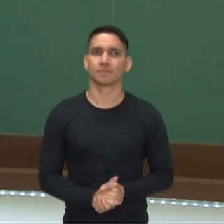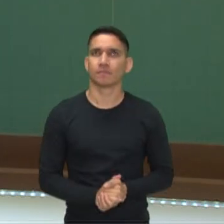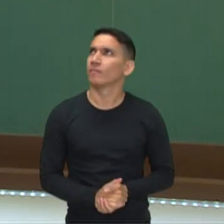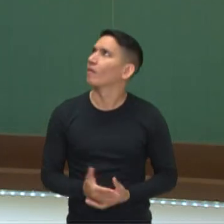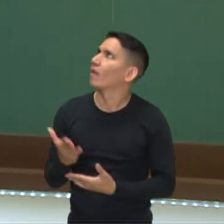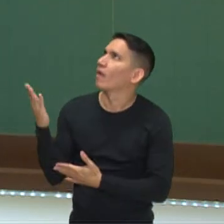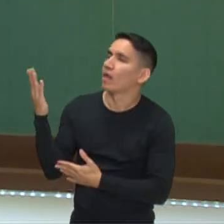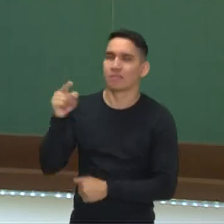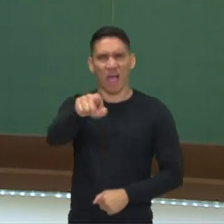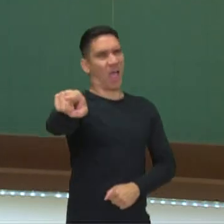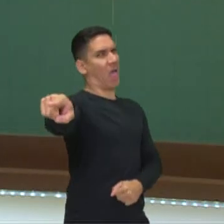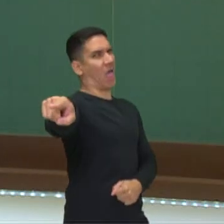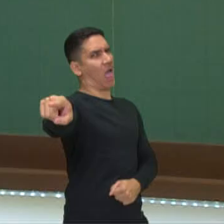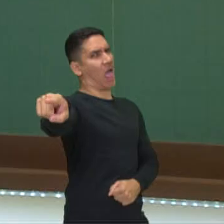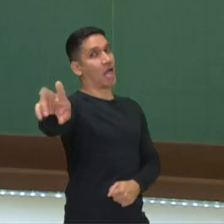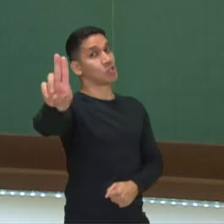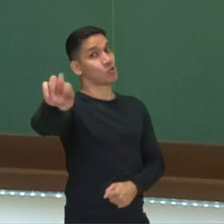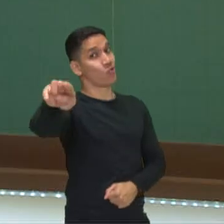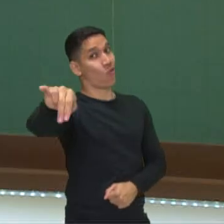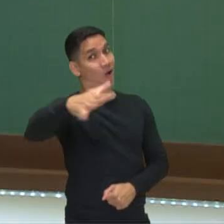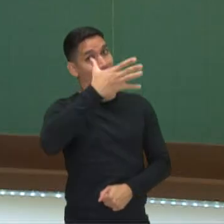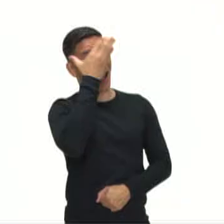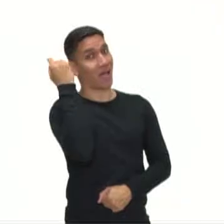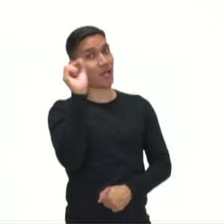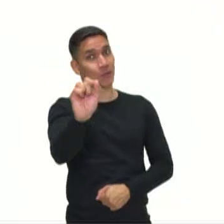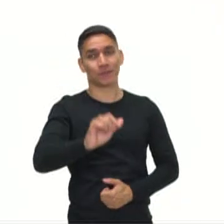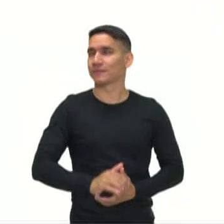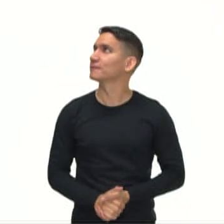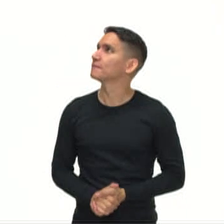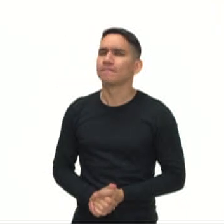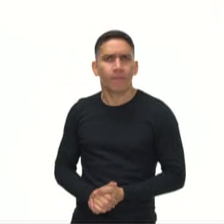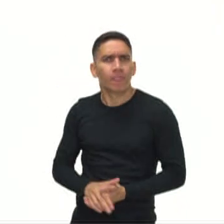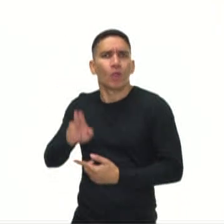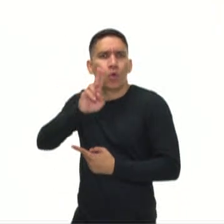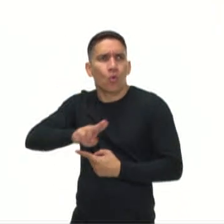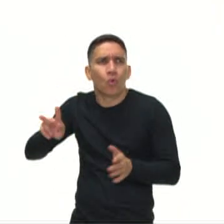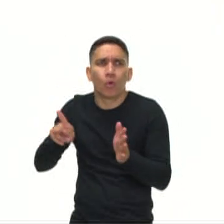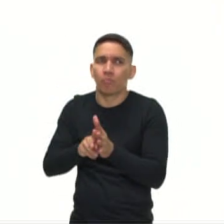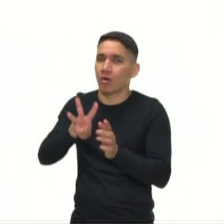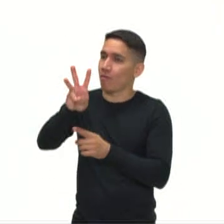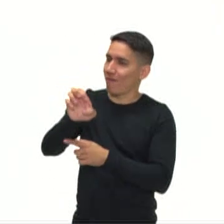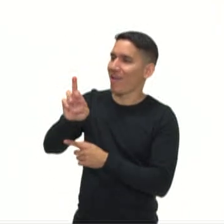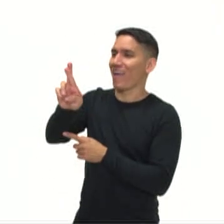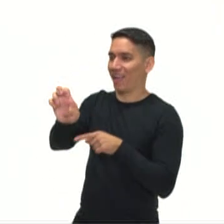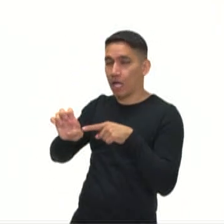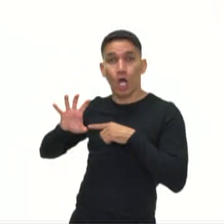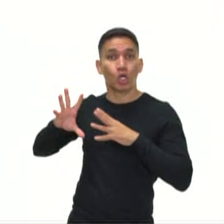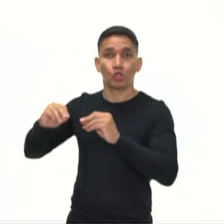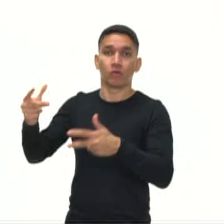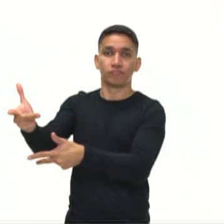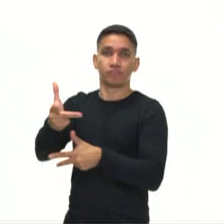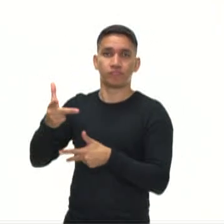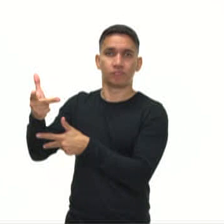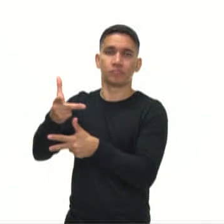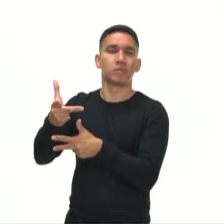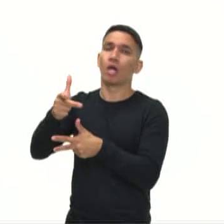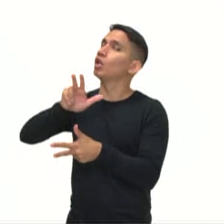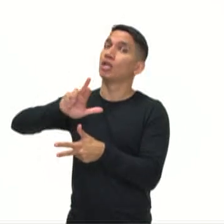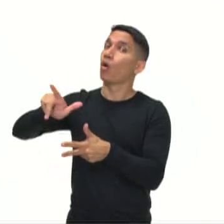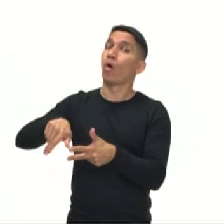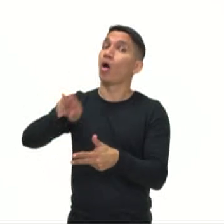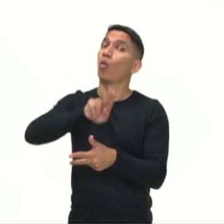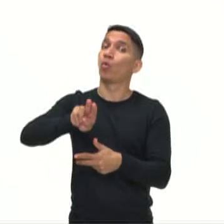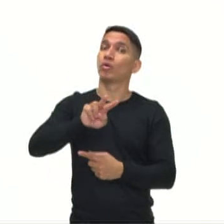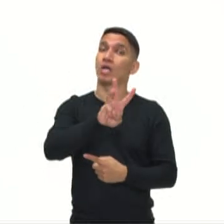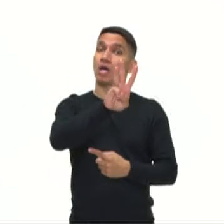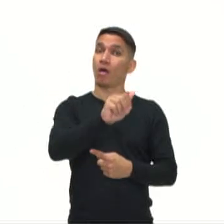Never forget, nunca se esqueça. Usamos o were para todas as pessoas, não usamos o was